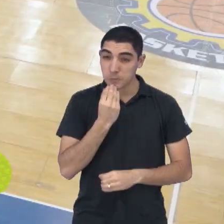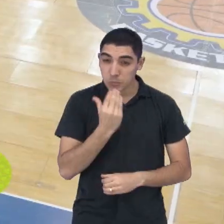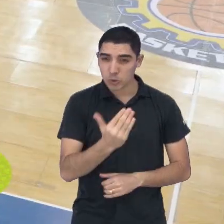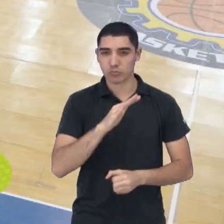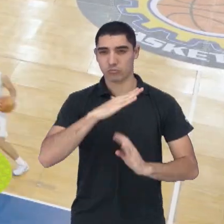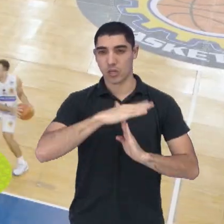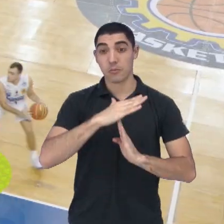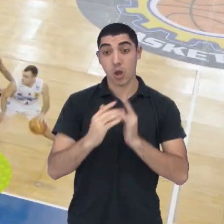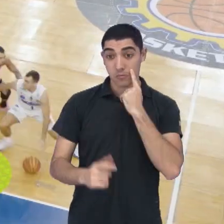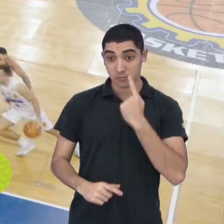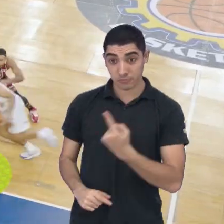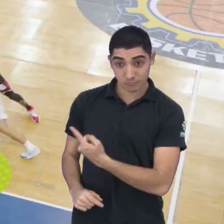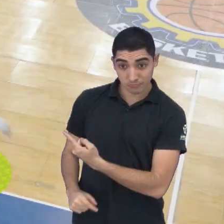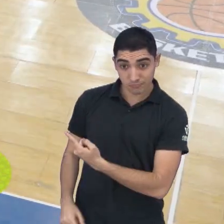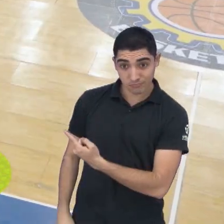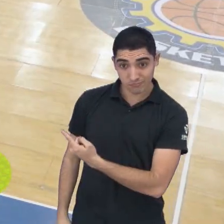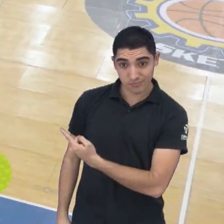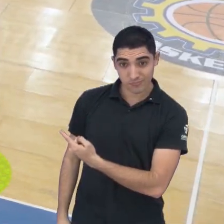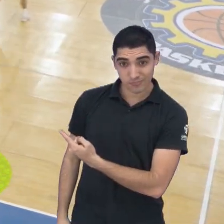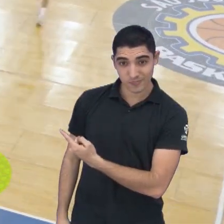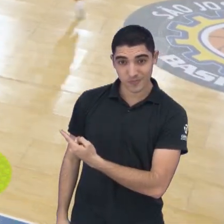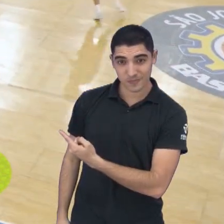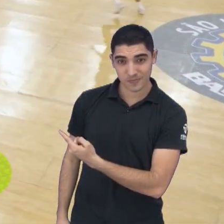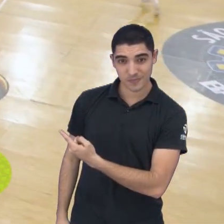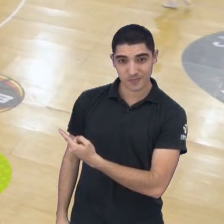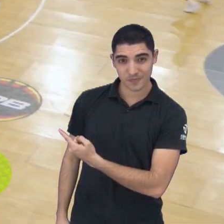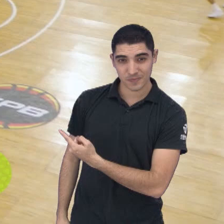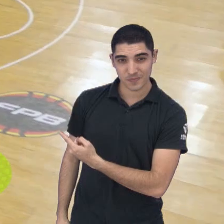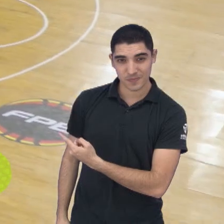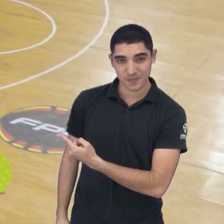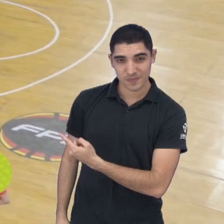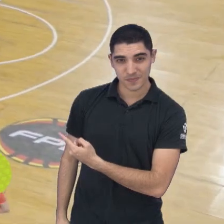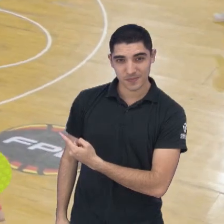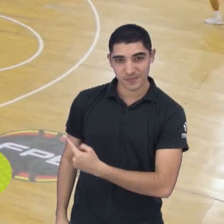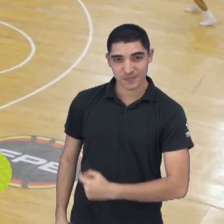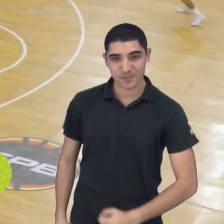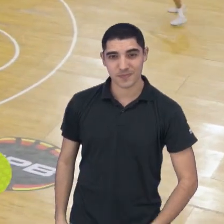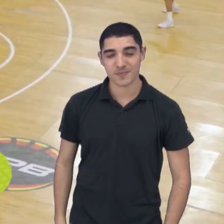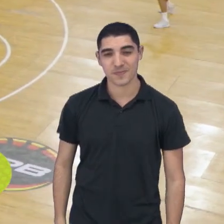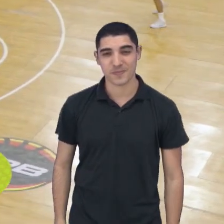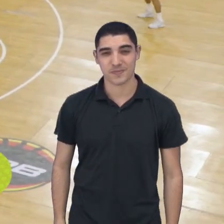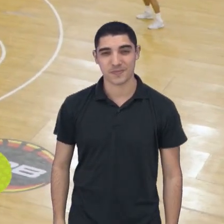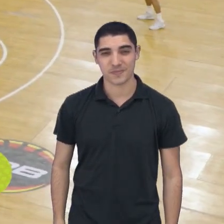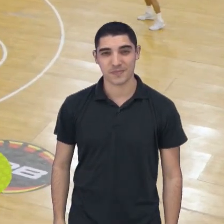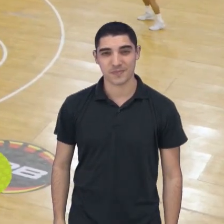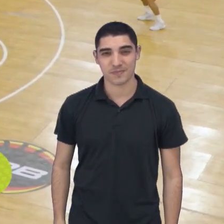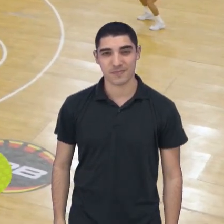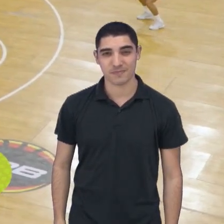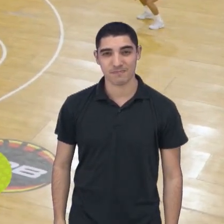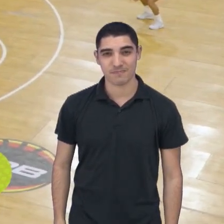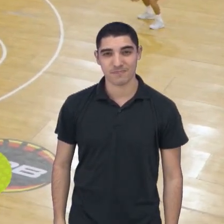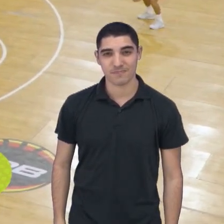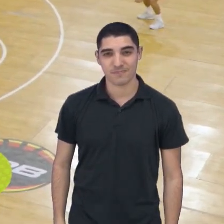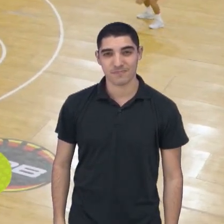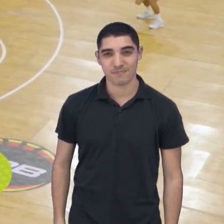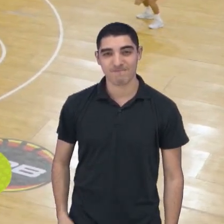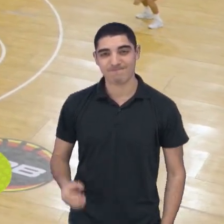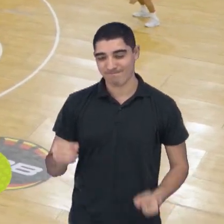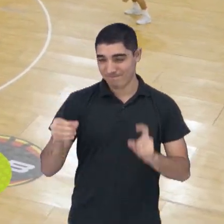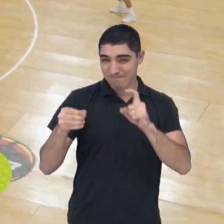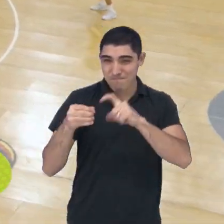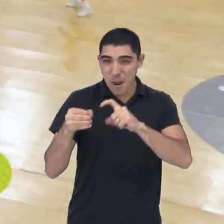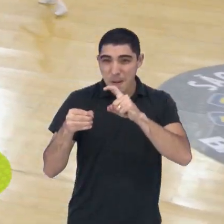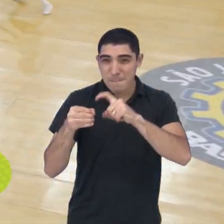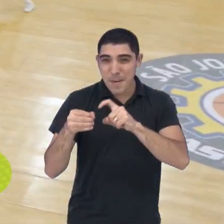fez tudo certo. Vitão recebeu no garrafão e no gancho, a bola caprichosamente resolveu cair para fora